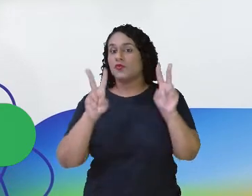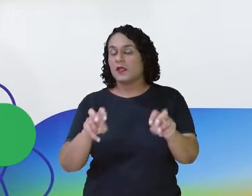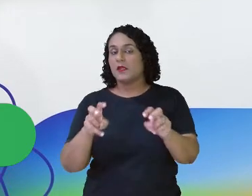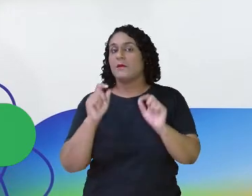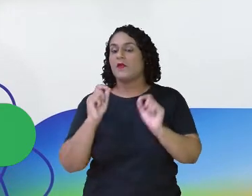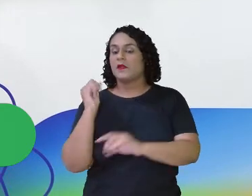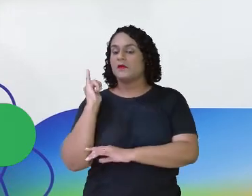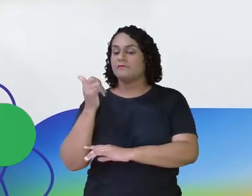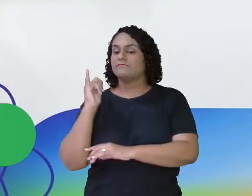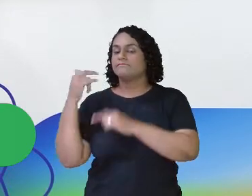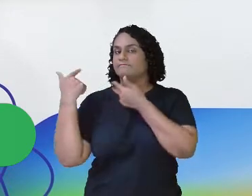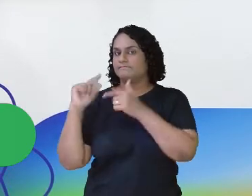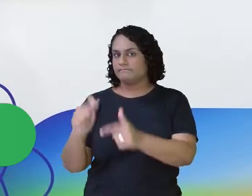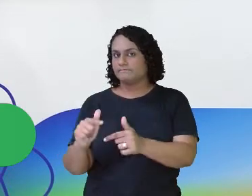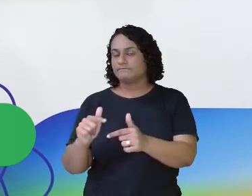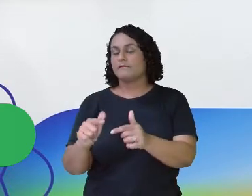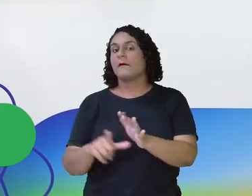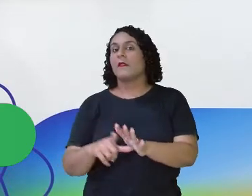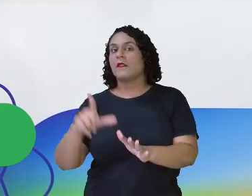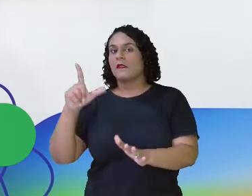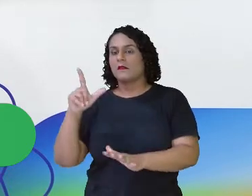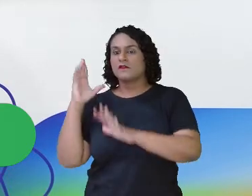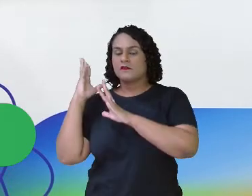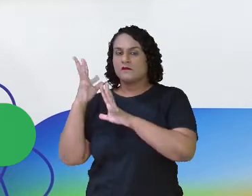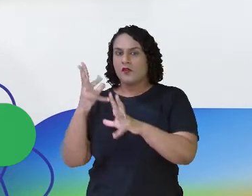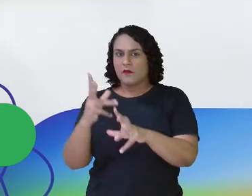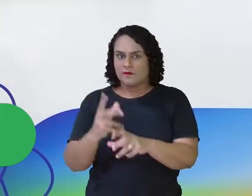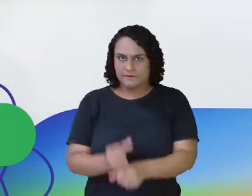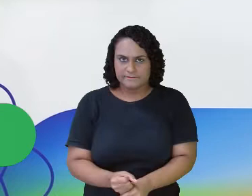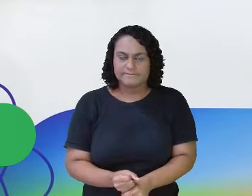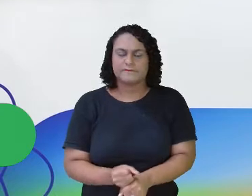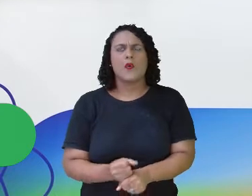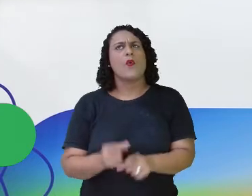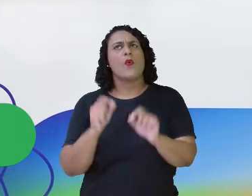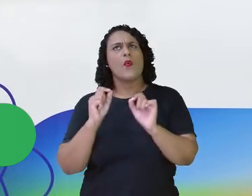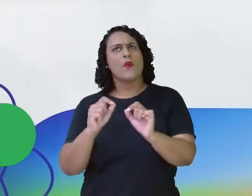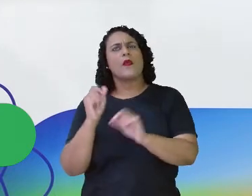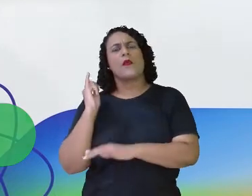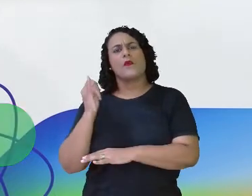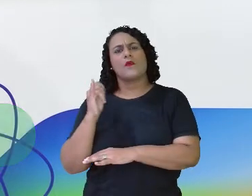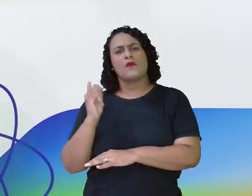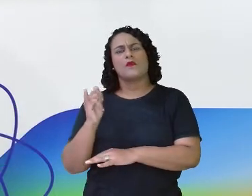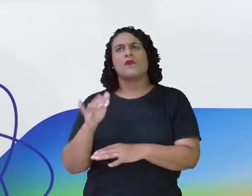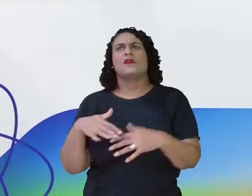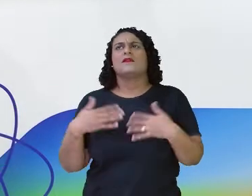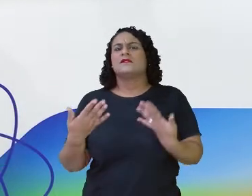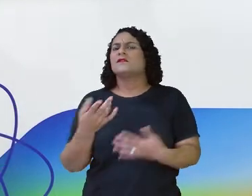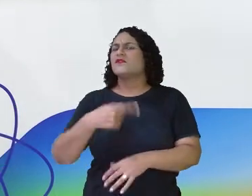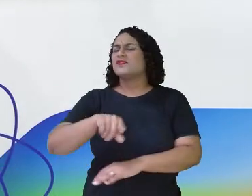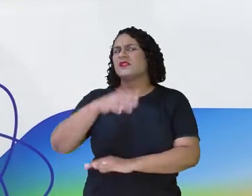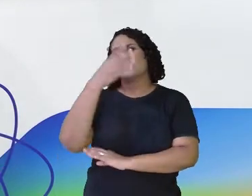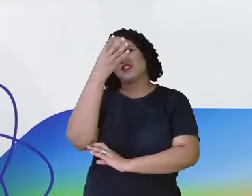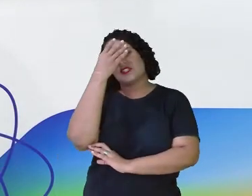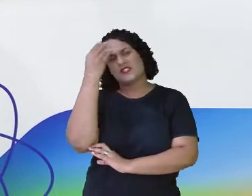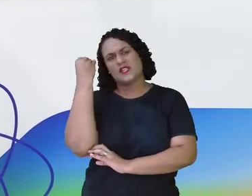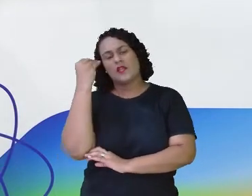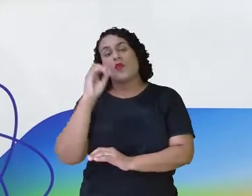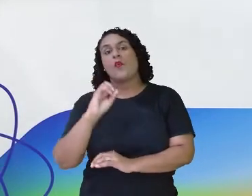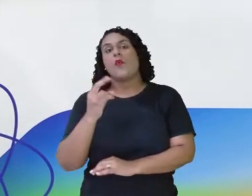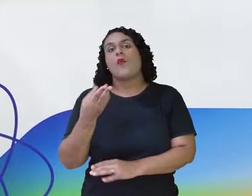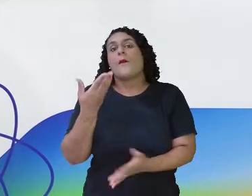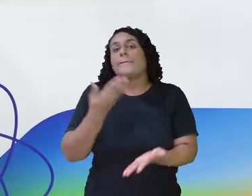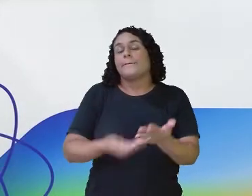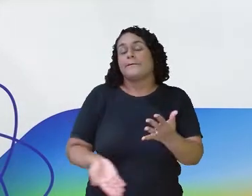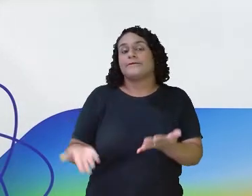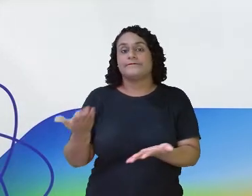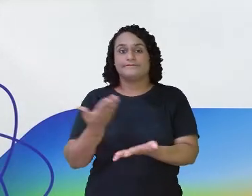vou dar aquela revisada bem rapidinha sobre o que é um conto, porque vai que você esqueceu, ou você perdeu a